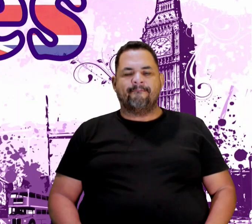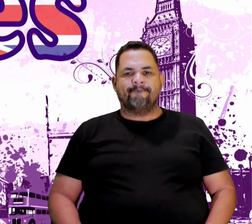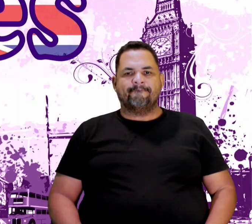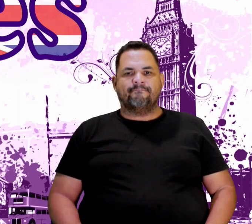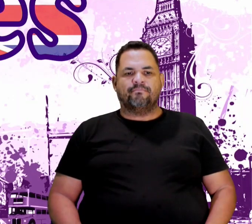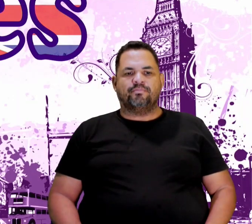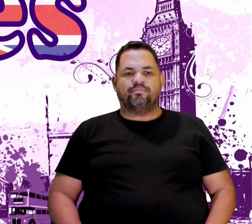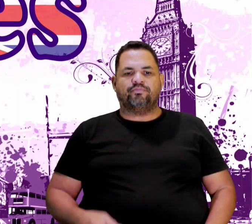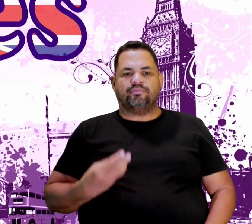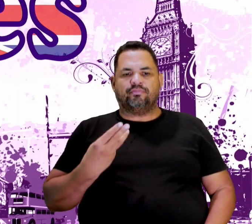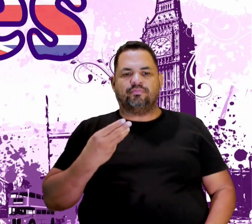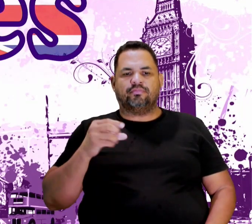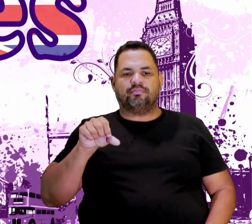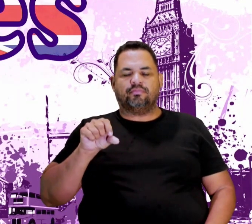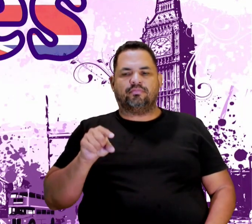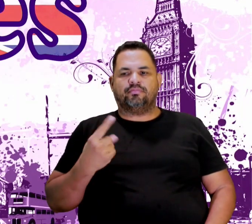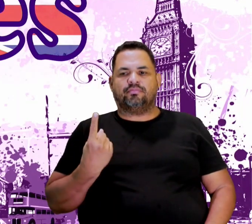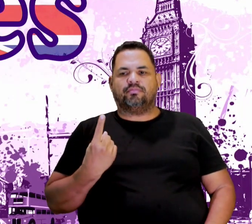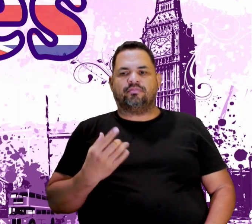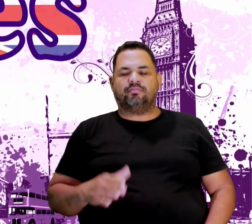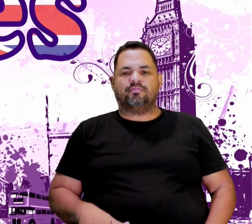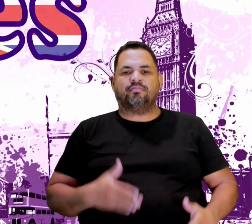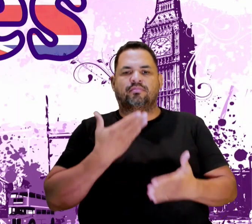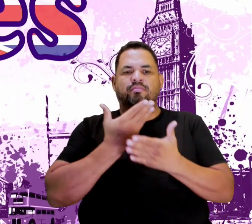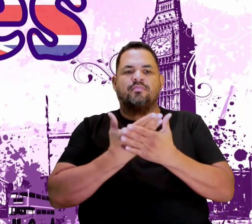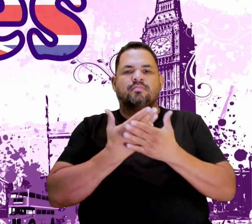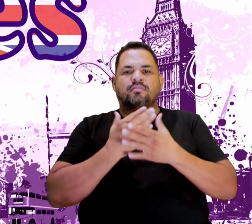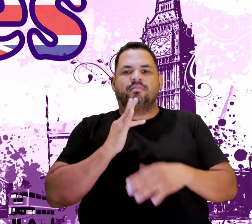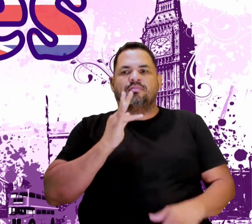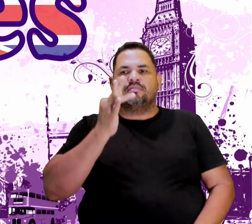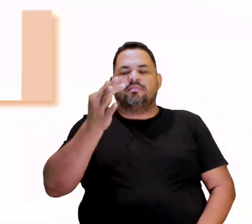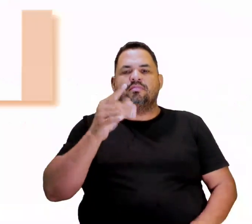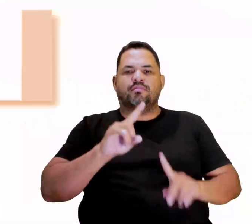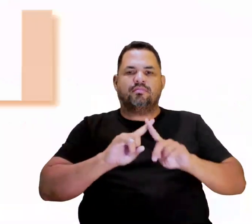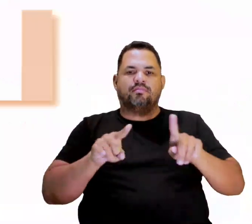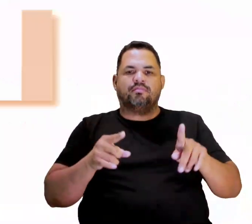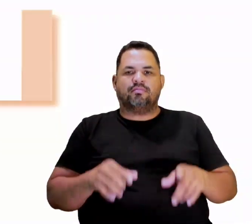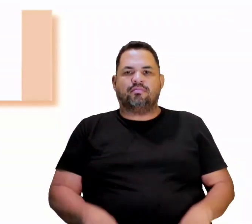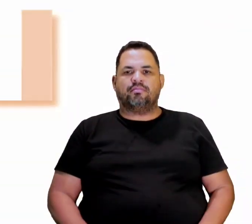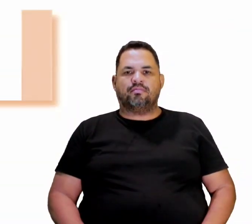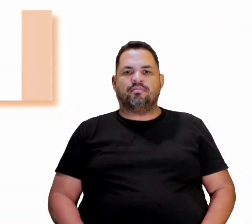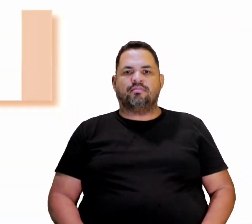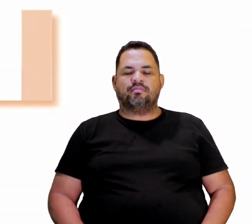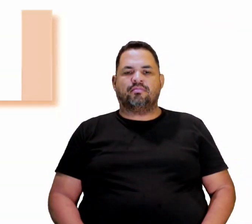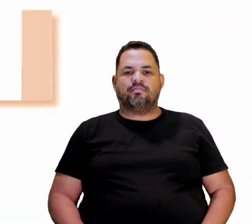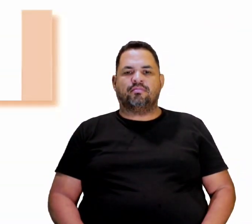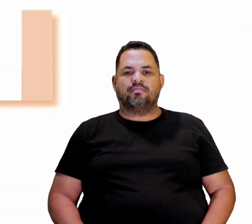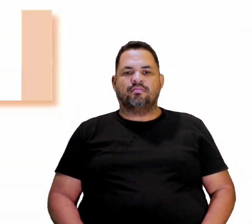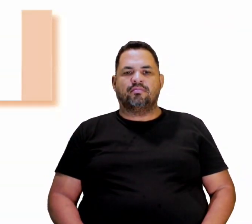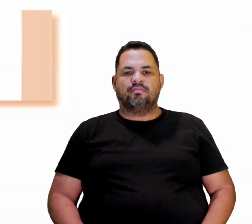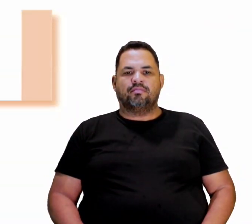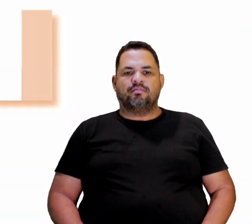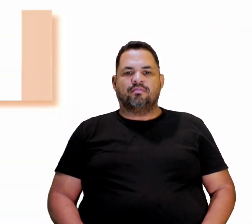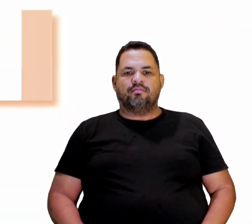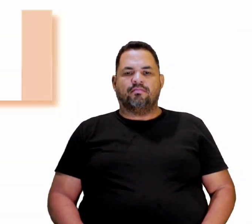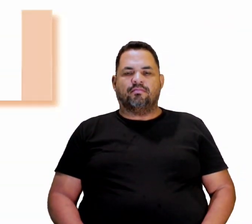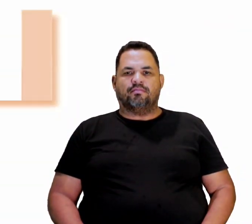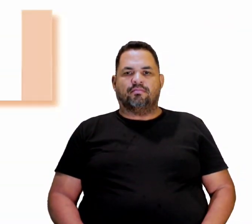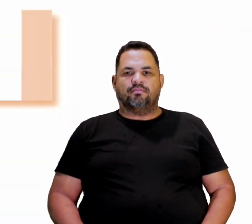39.1 E aí a gente tá com a aula sobre futuro ainda porém futuro com Going